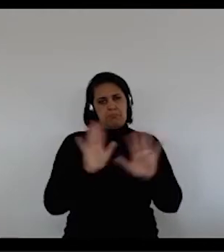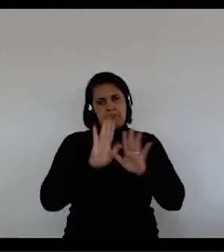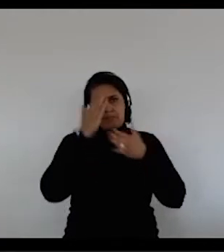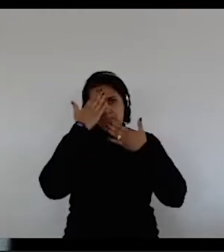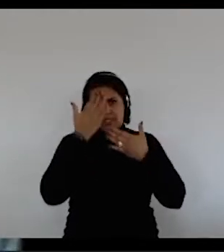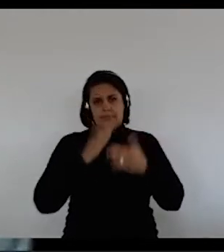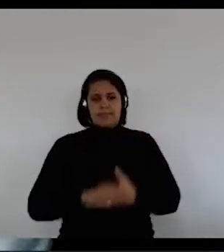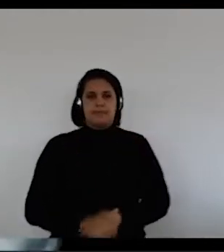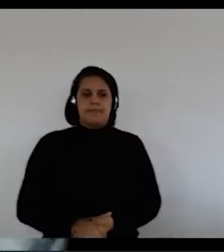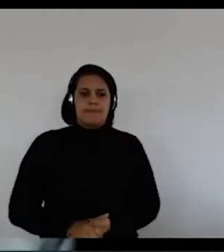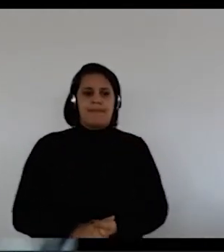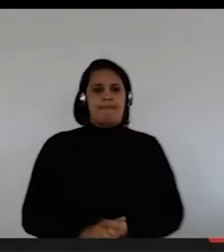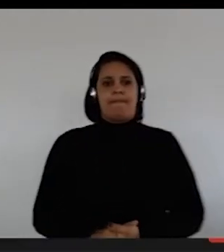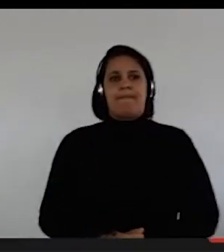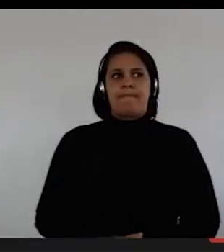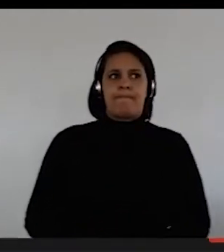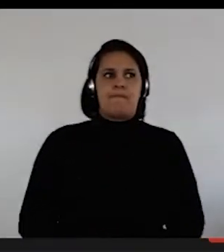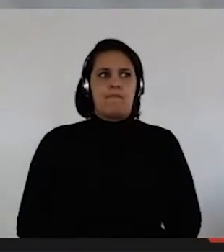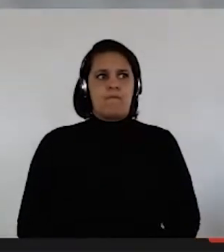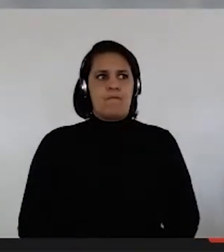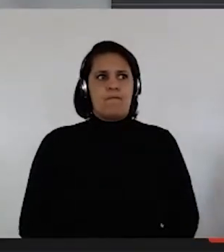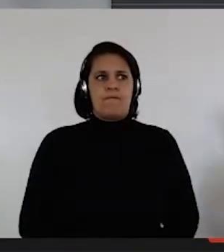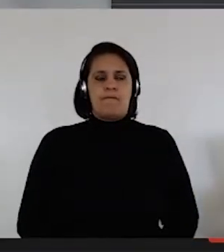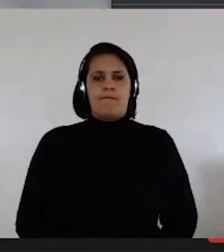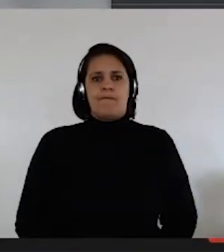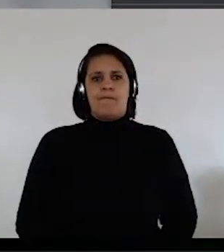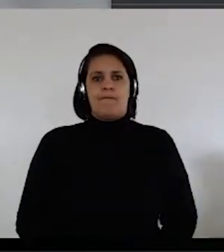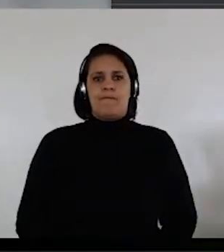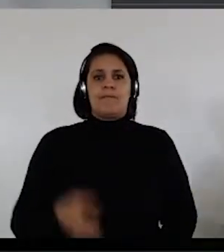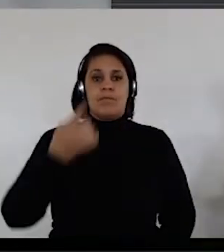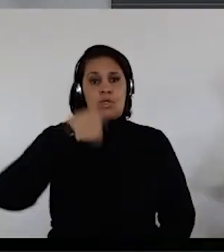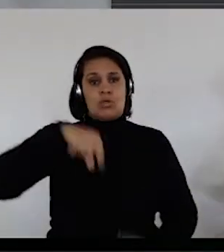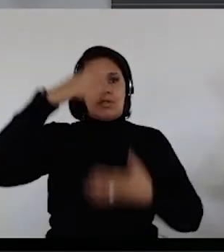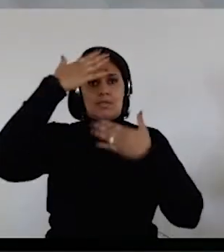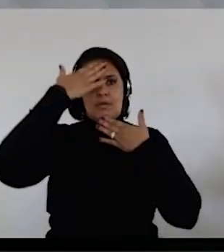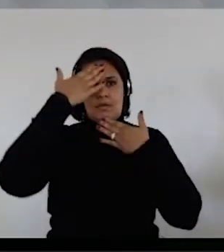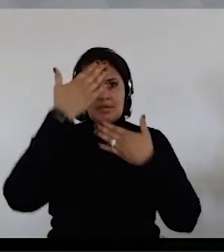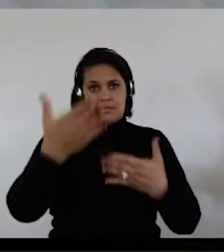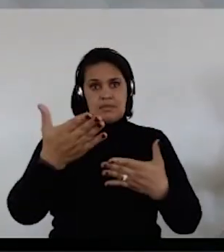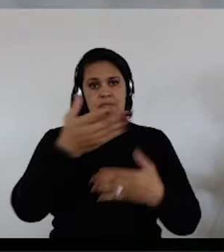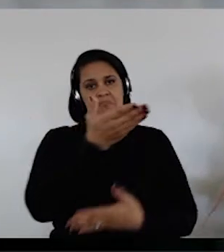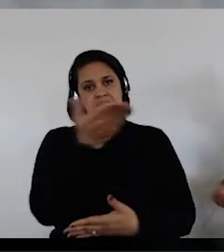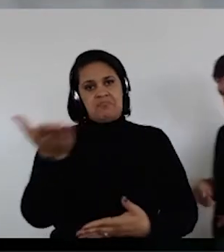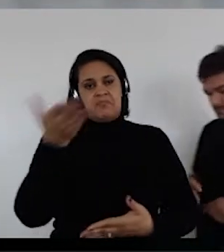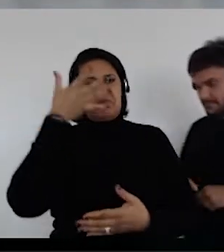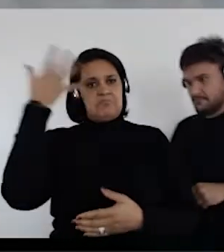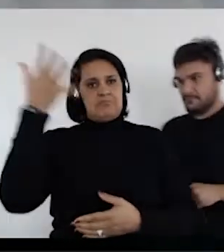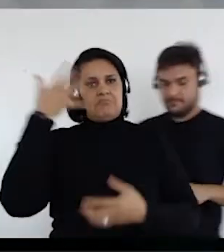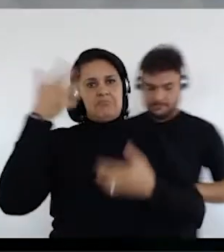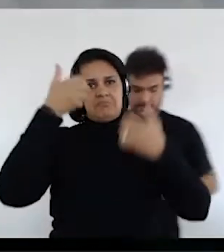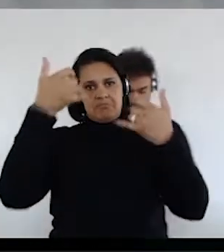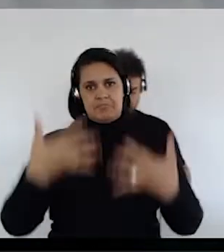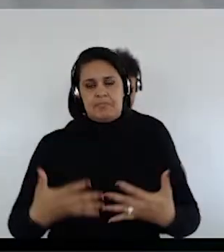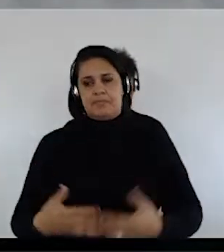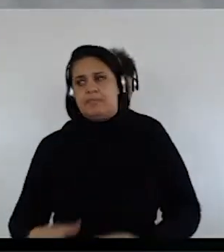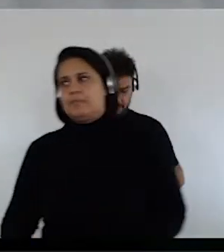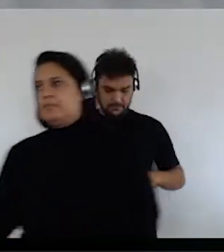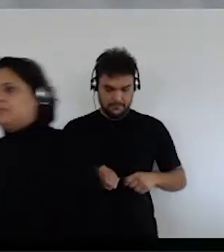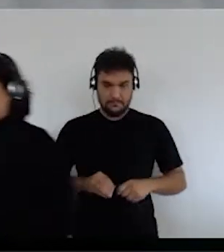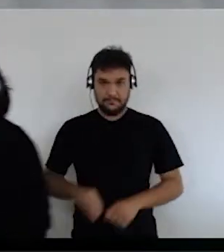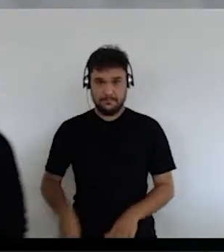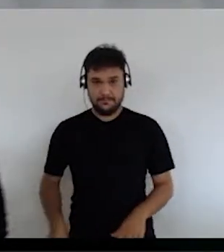obrigado. Professor Lorenzo, nós é que agradecemos a sua belíssima participação